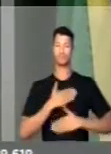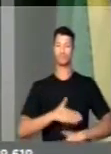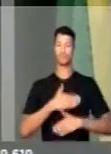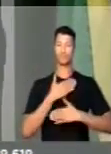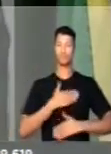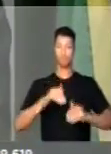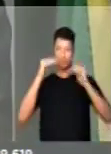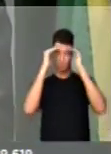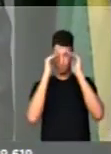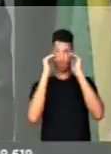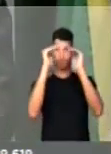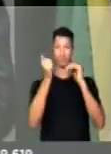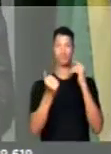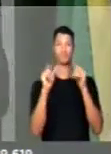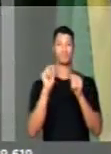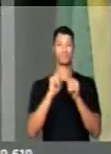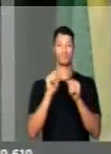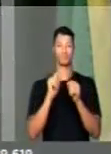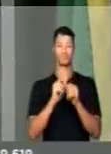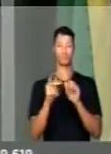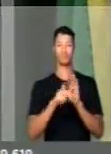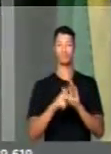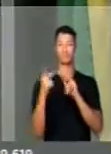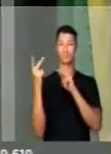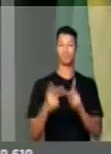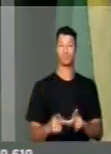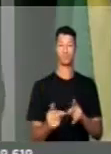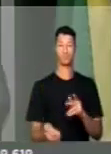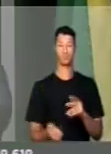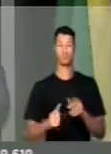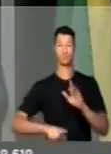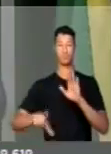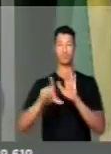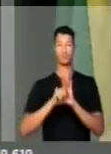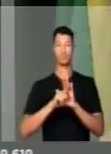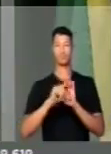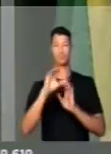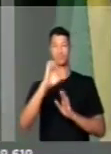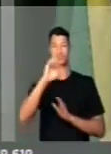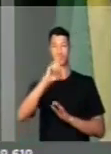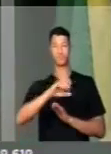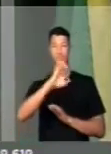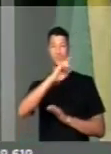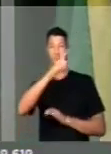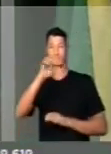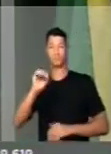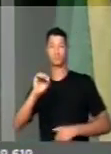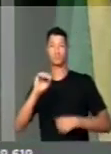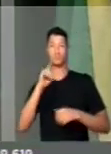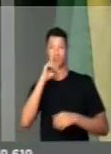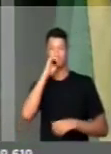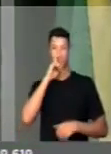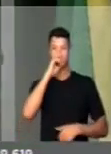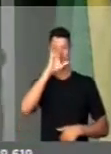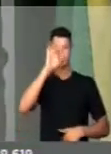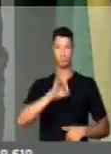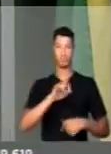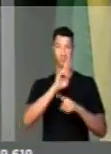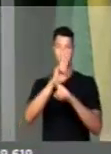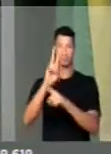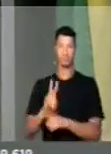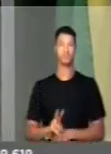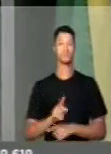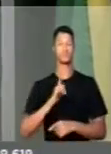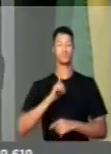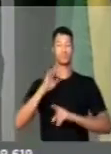com respeito, para não fazermos deste projeto uma lei de exceções, uma lei que coloque em risco o direito de defesa,